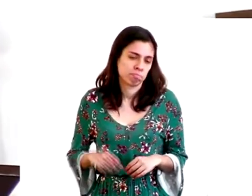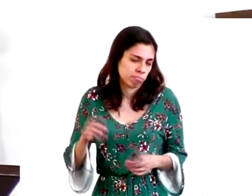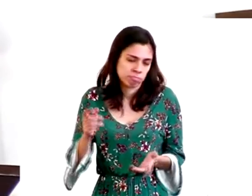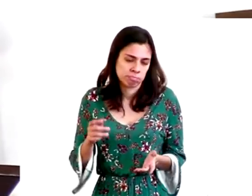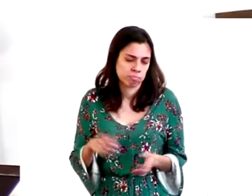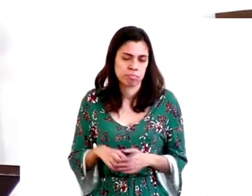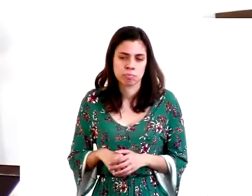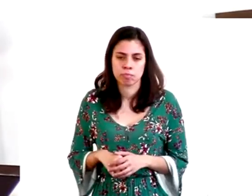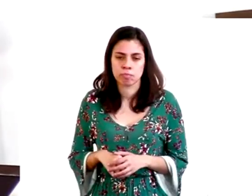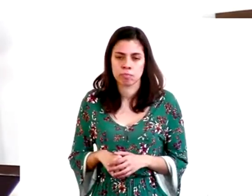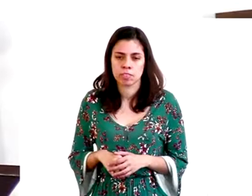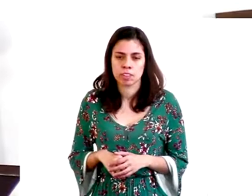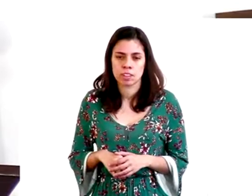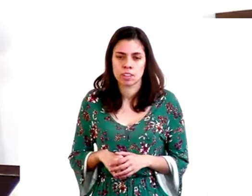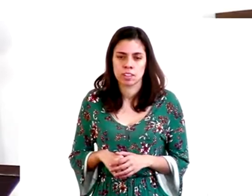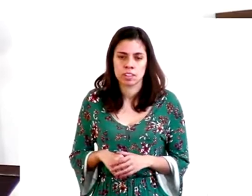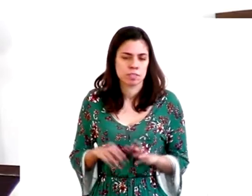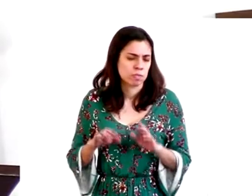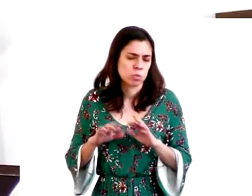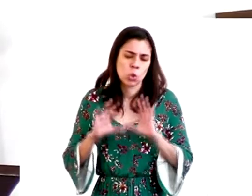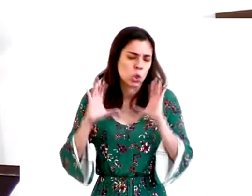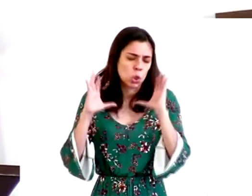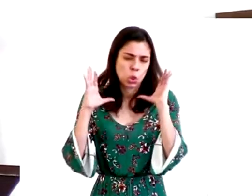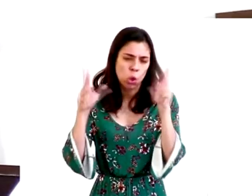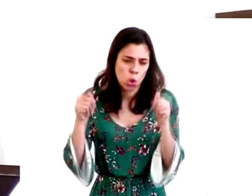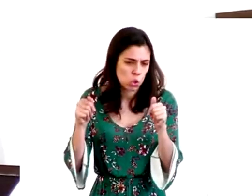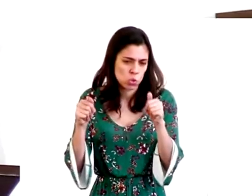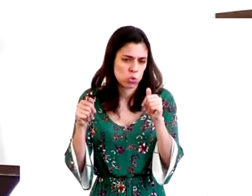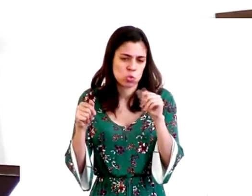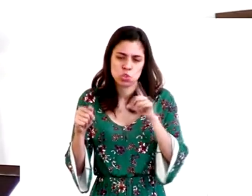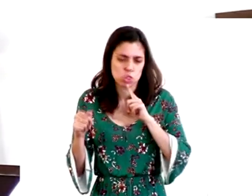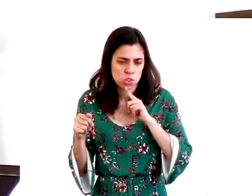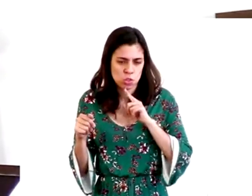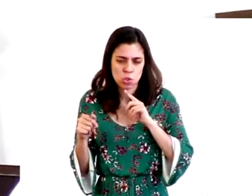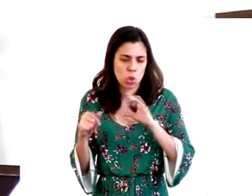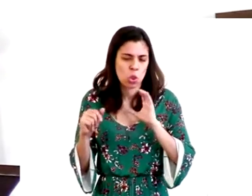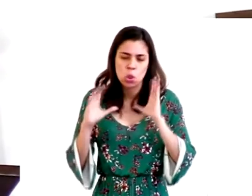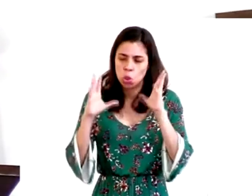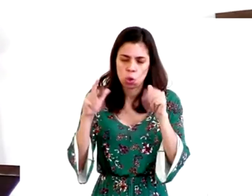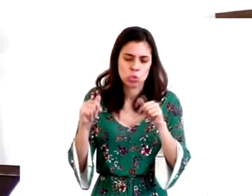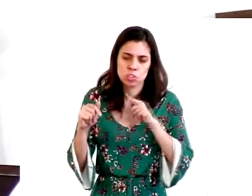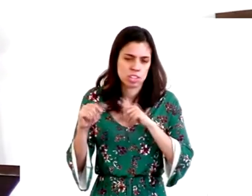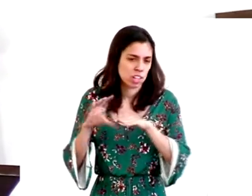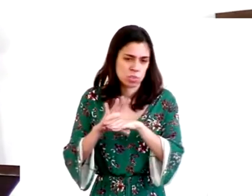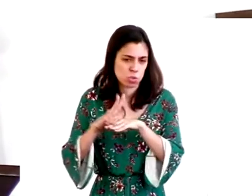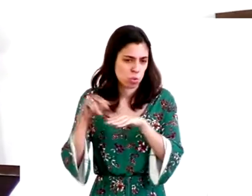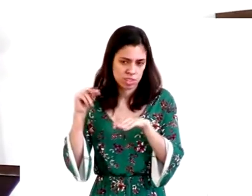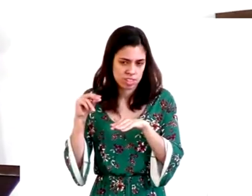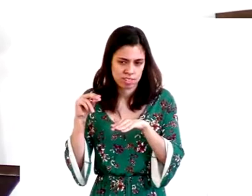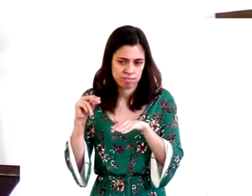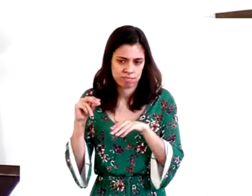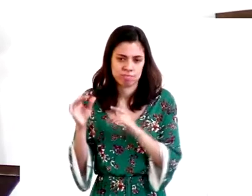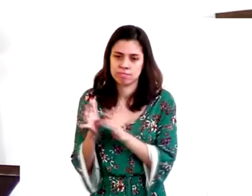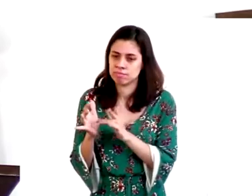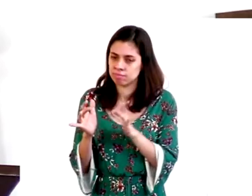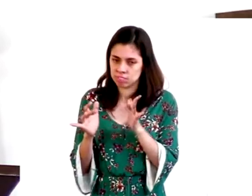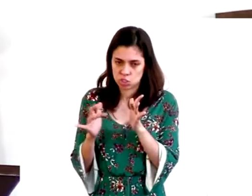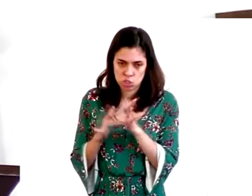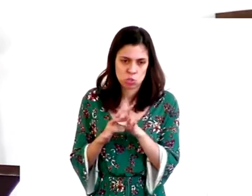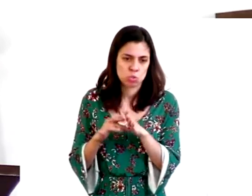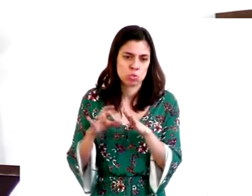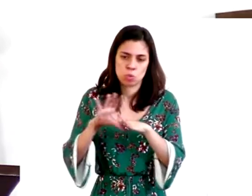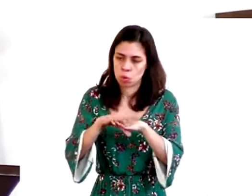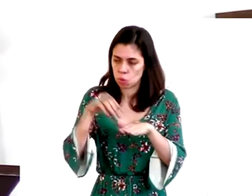endemoniados, epiléticos, paralíticos, lunáticos, loucos, e ele